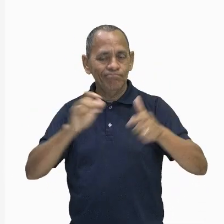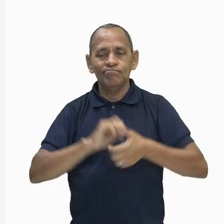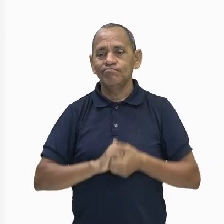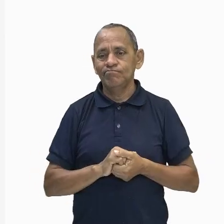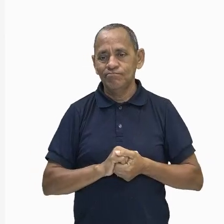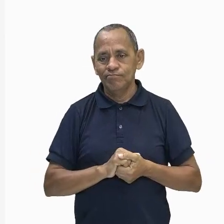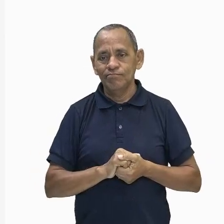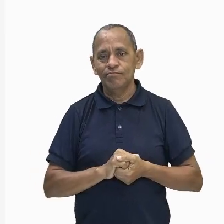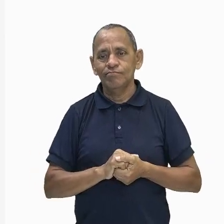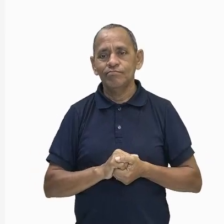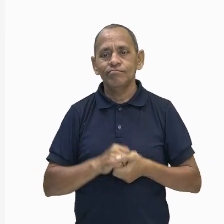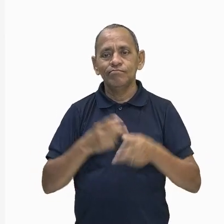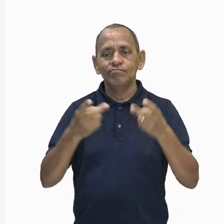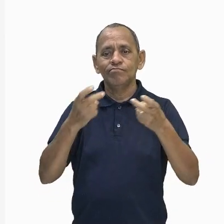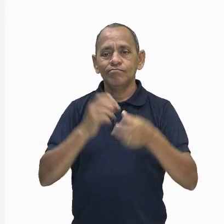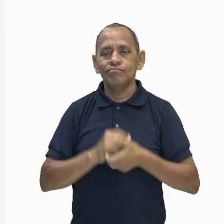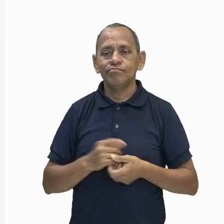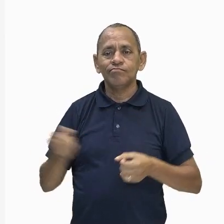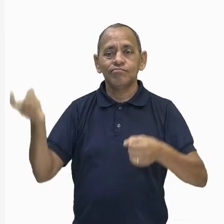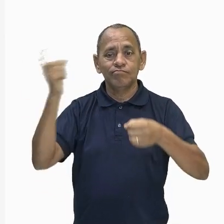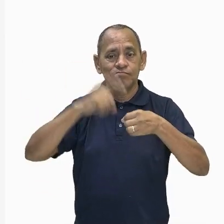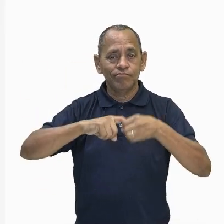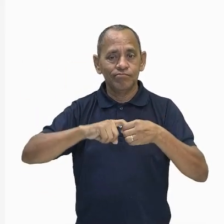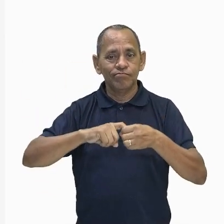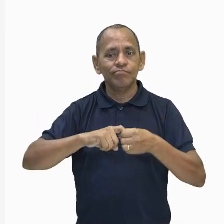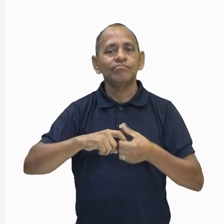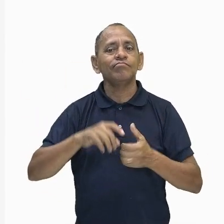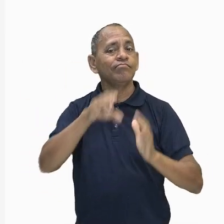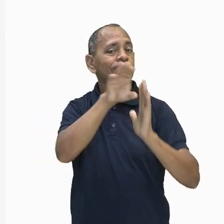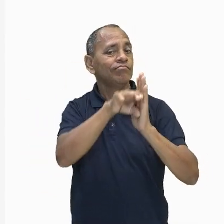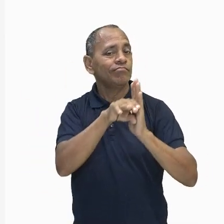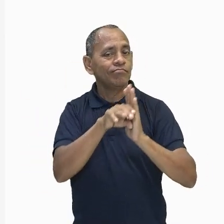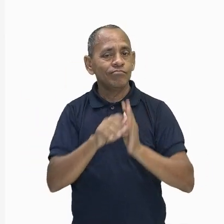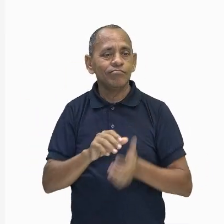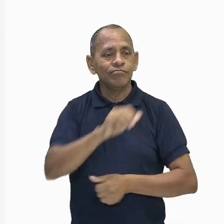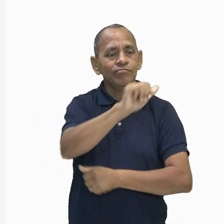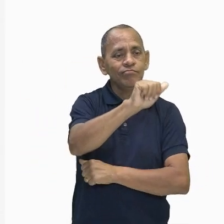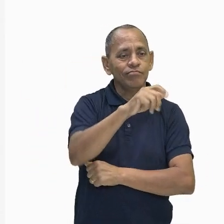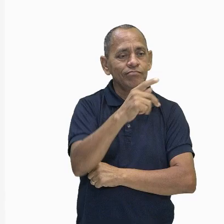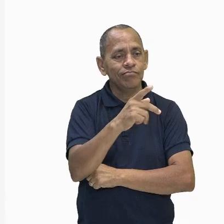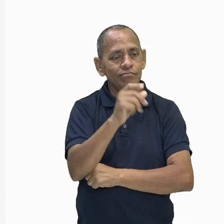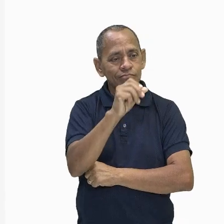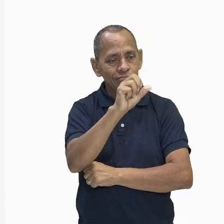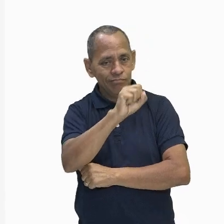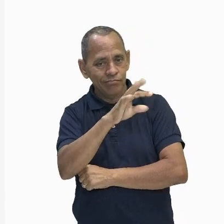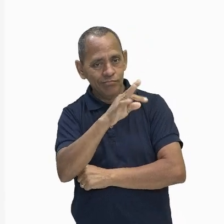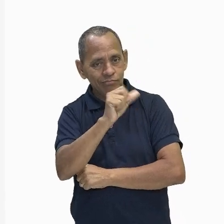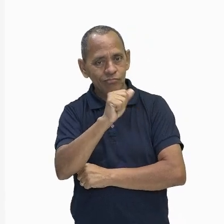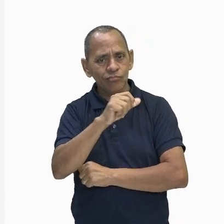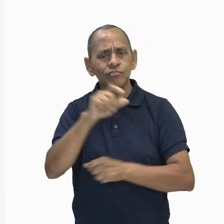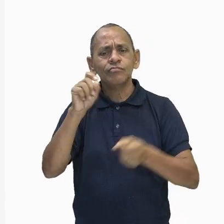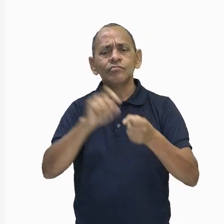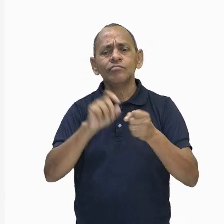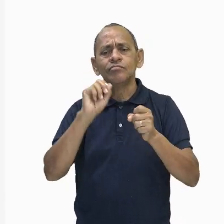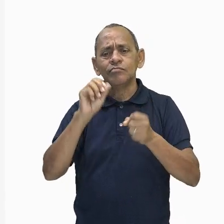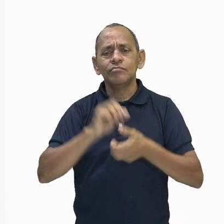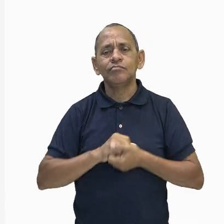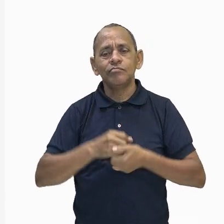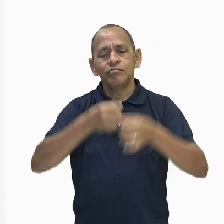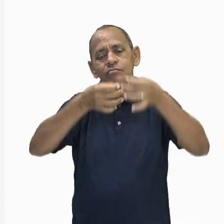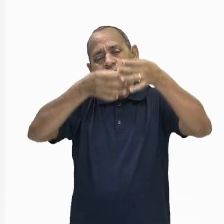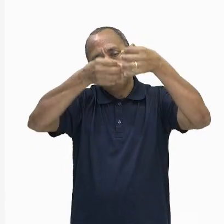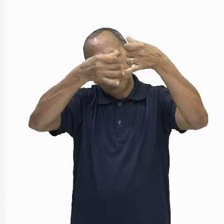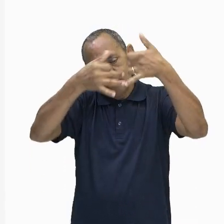Então, percebam, voltando mais uma vez ao conceito rapidinho do apóstolo, o apóstolo, o que ele faz? Ele